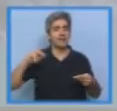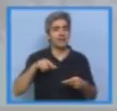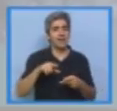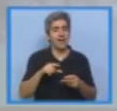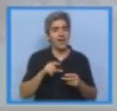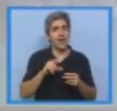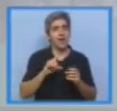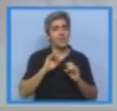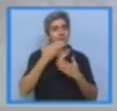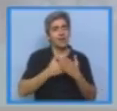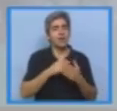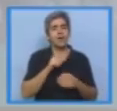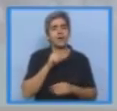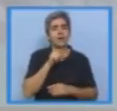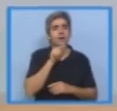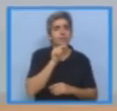chega lá? Qual é o endereço?